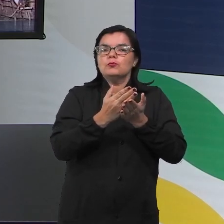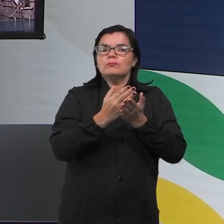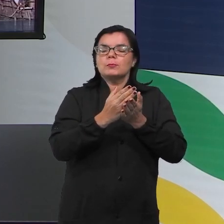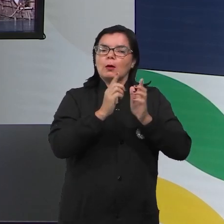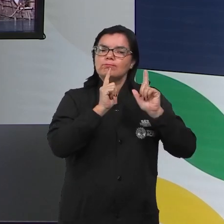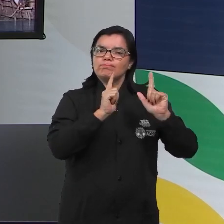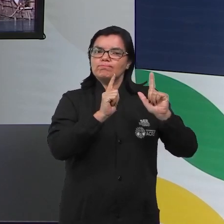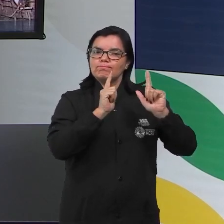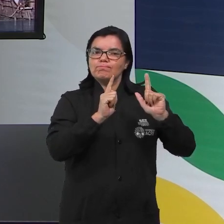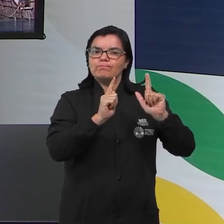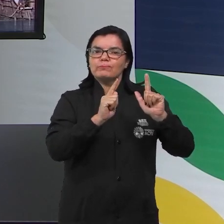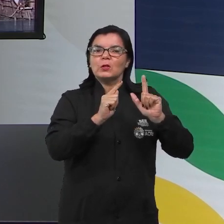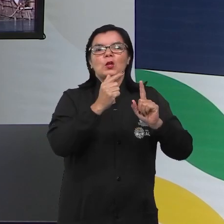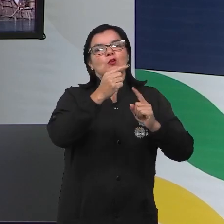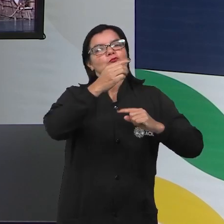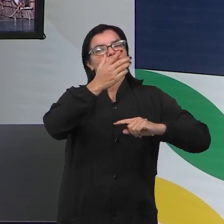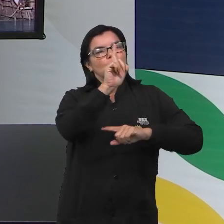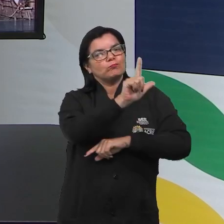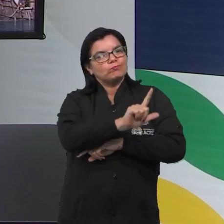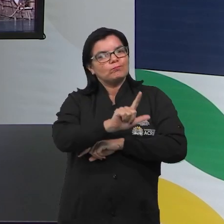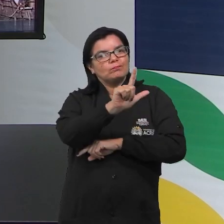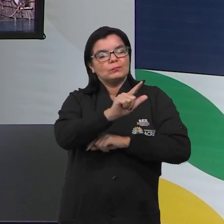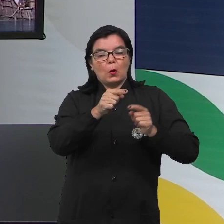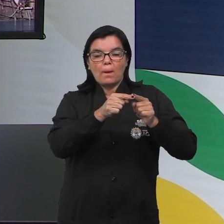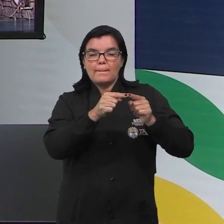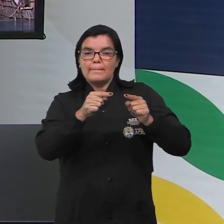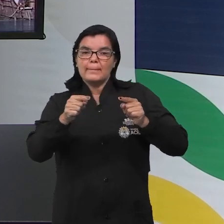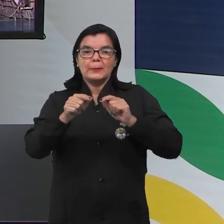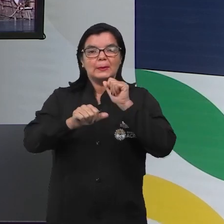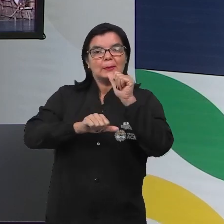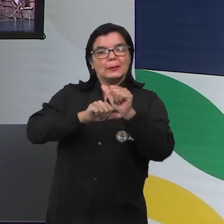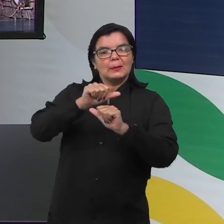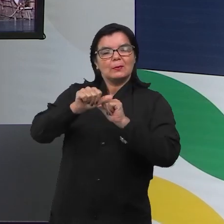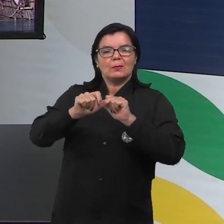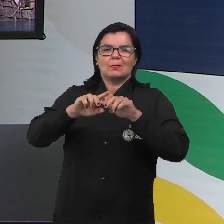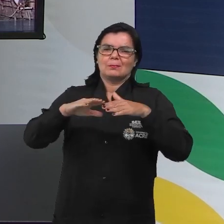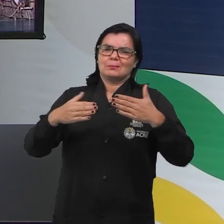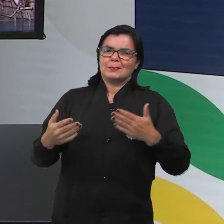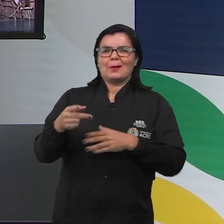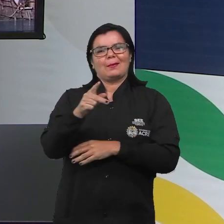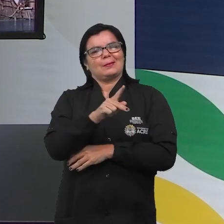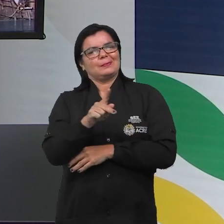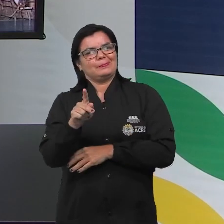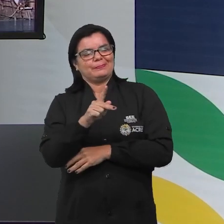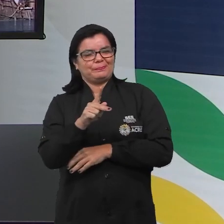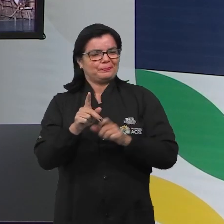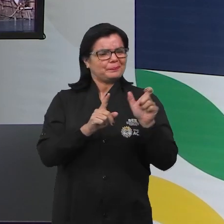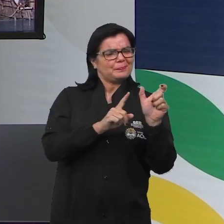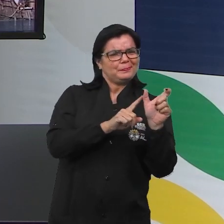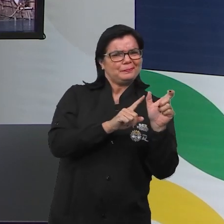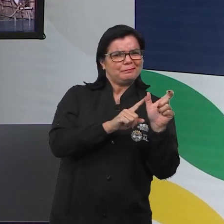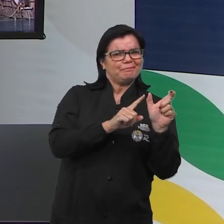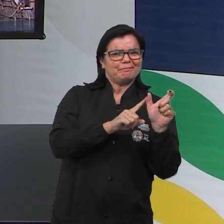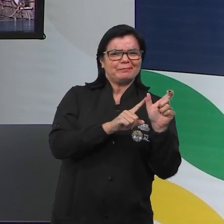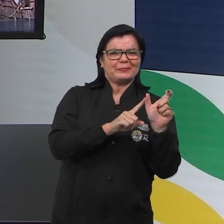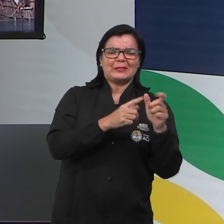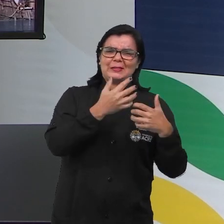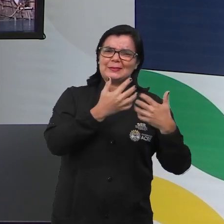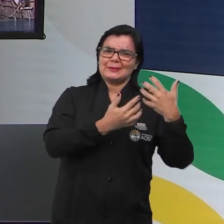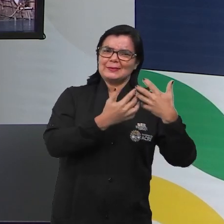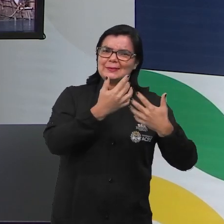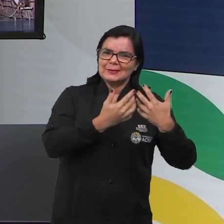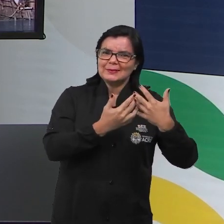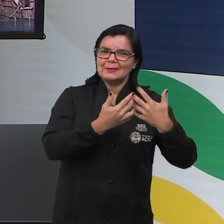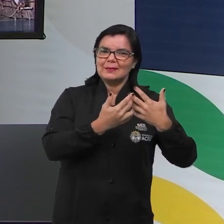e o início de outra, ou de um período de transição. Mas, professora, essas palavras estão muito